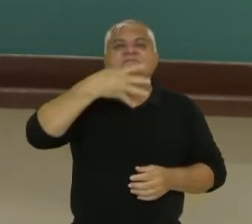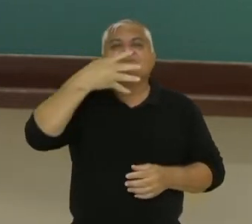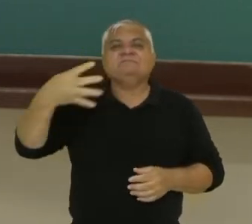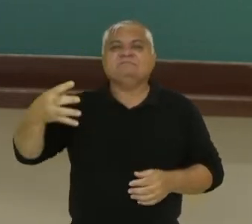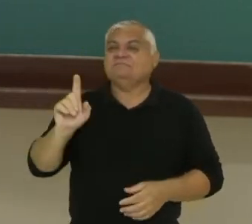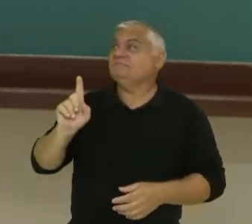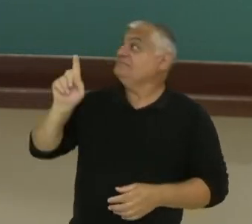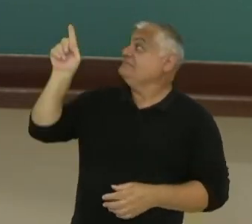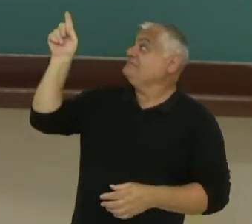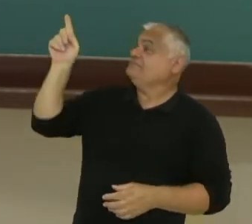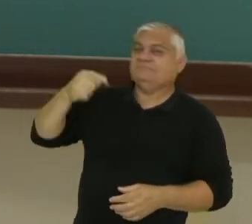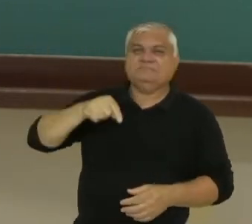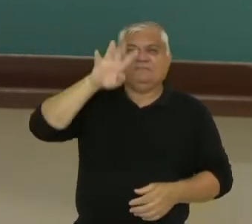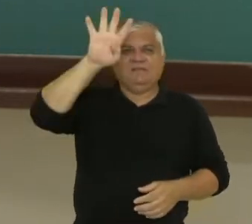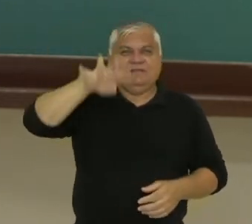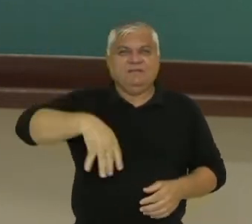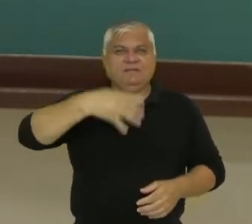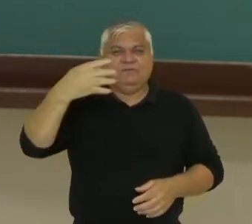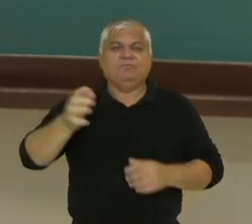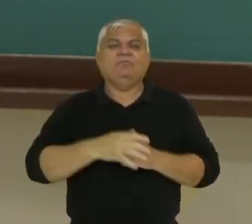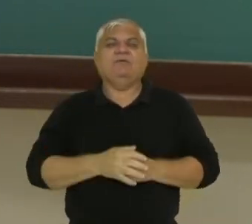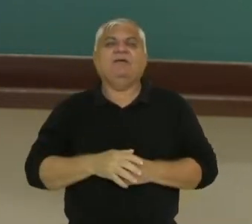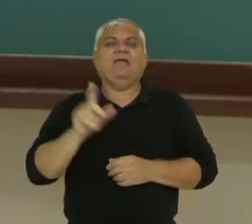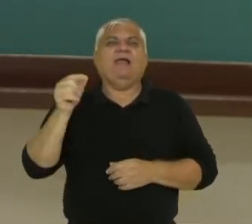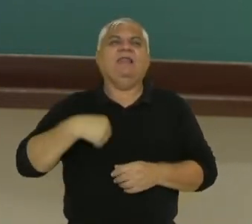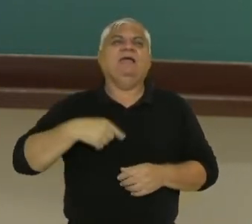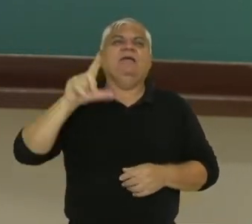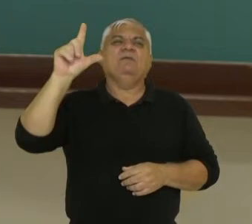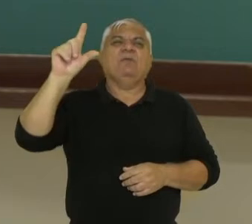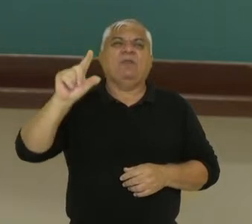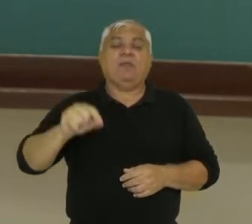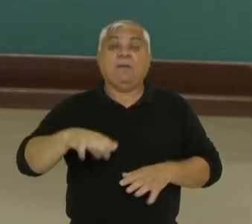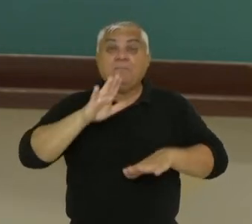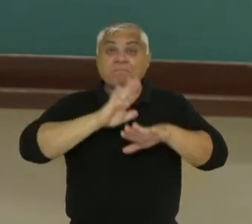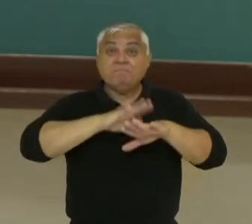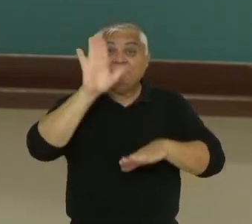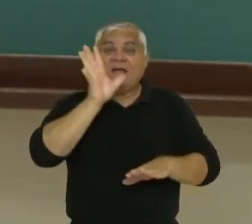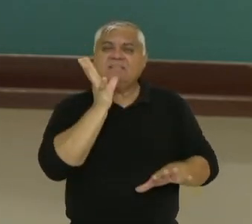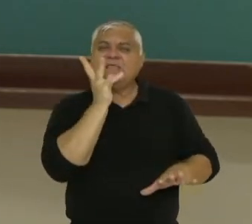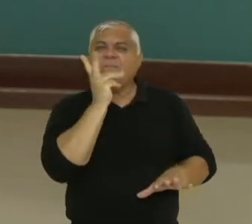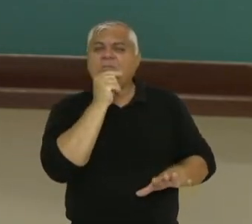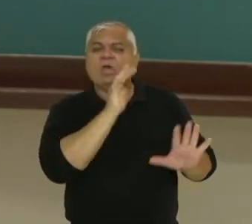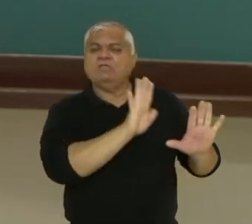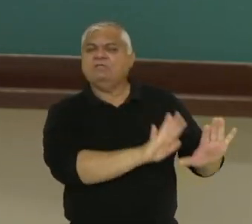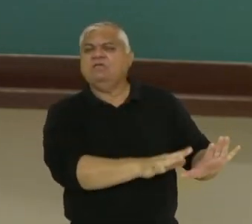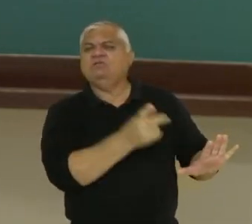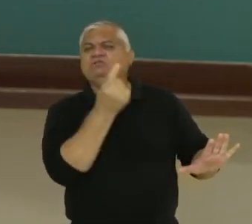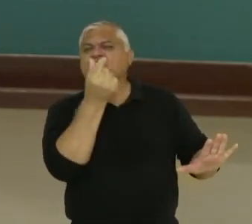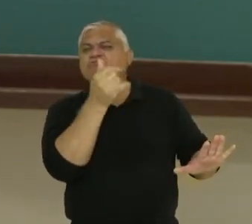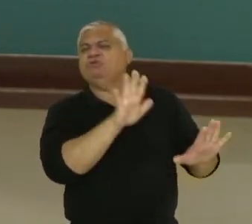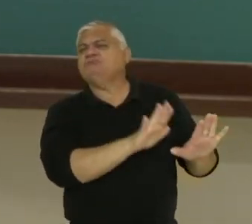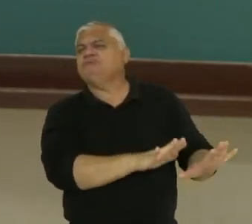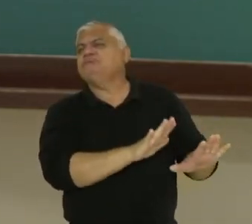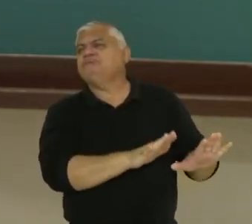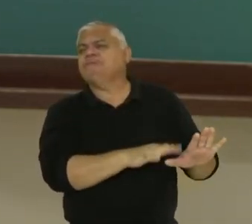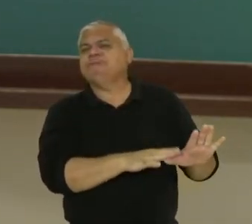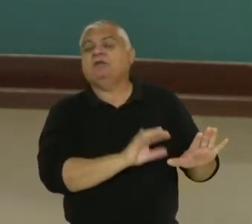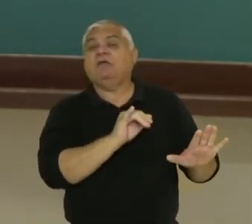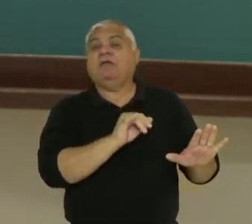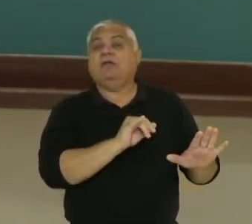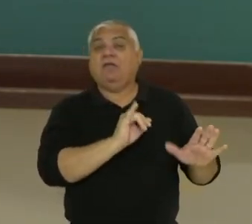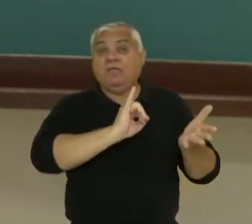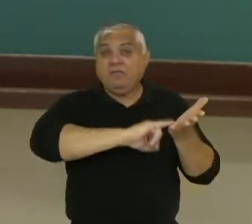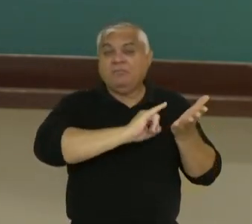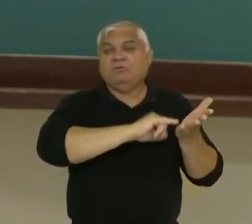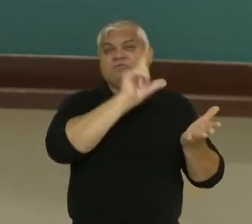disse que a tabela ela é regressiva. O que significa? Quanto mais tempo eu ficar, menos imposto eu vou pagar.